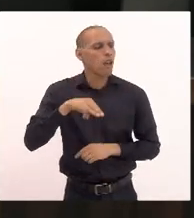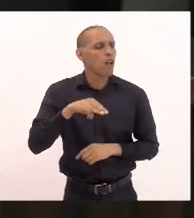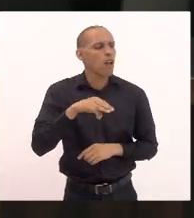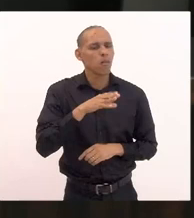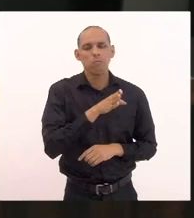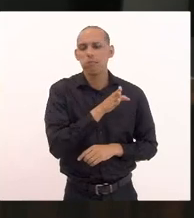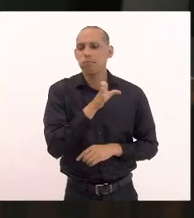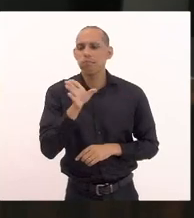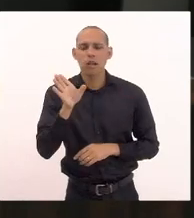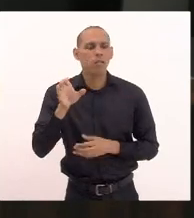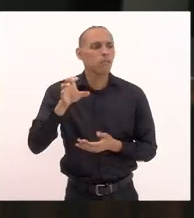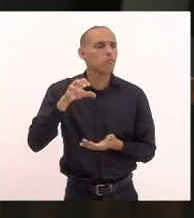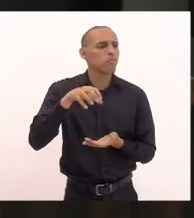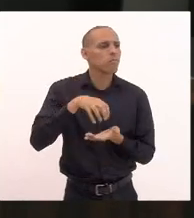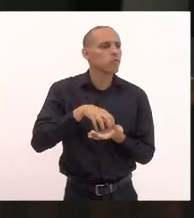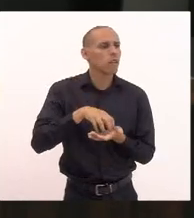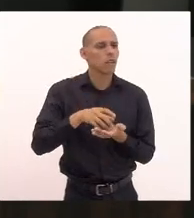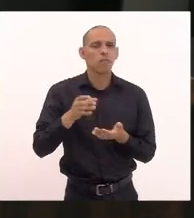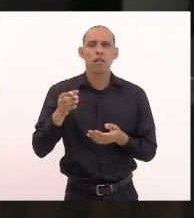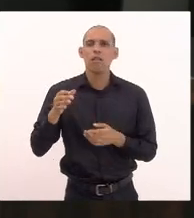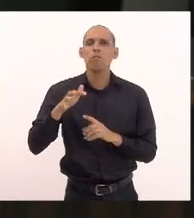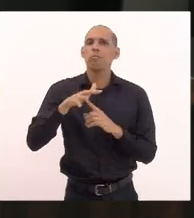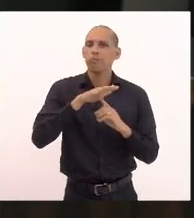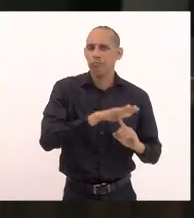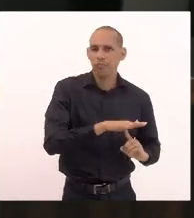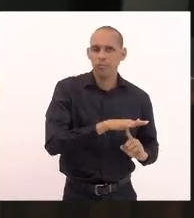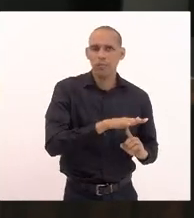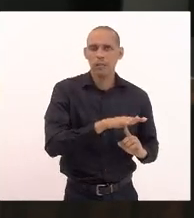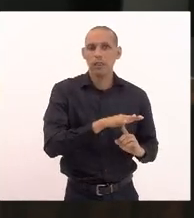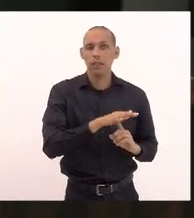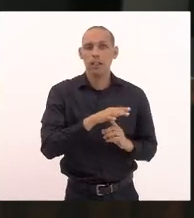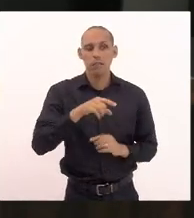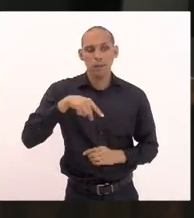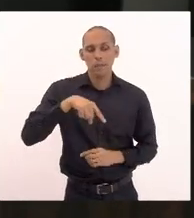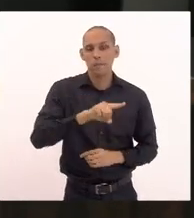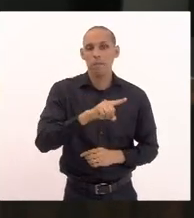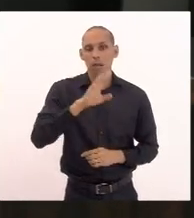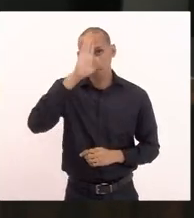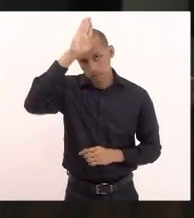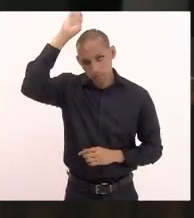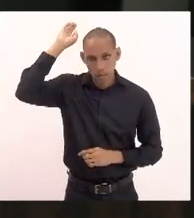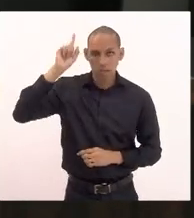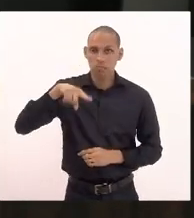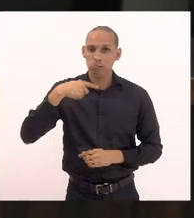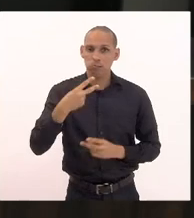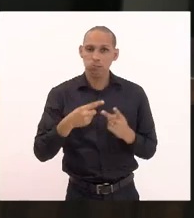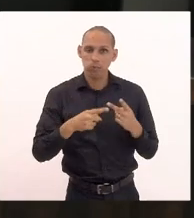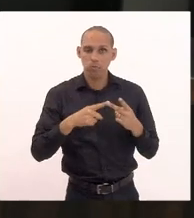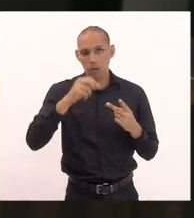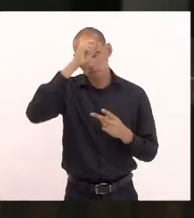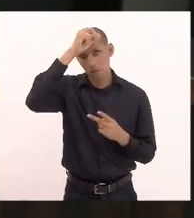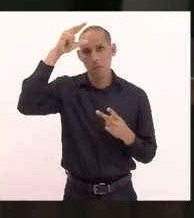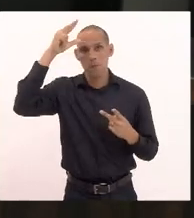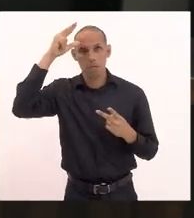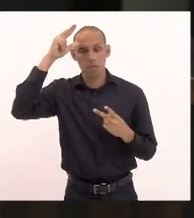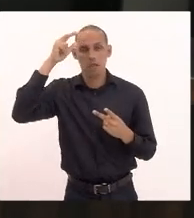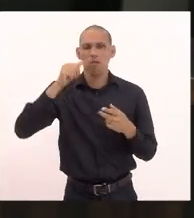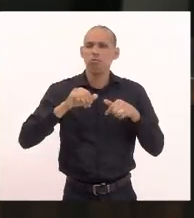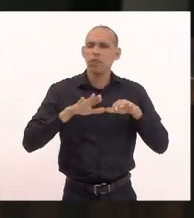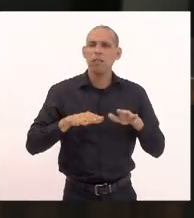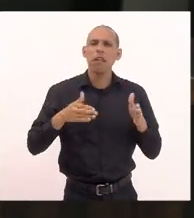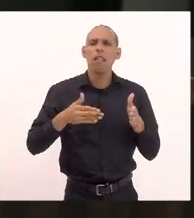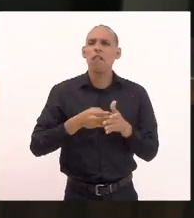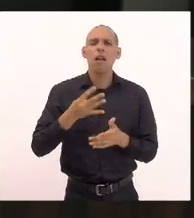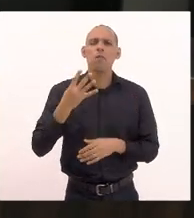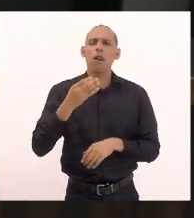e voltamos. Pousamos, nos dirigimos ao bombeiro e depois à prefeitura. Ficamos até 4 horas